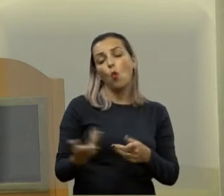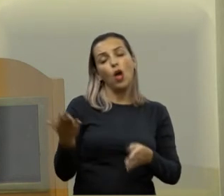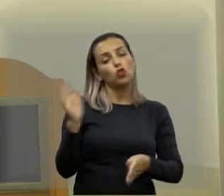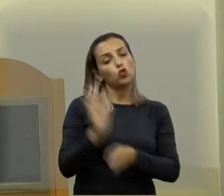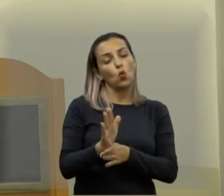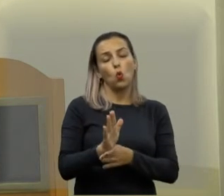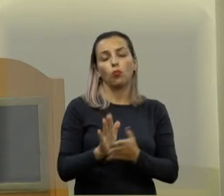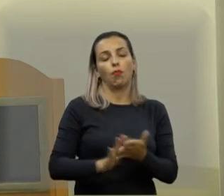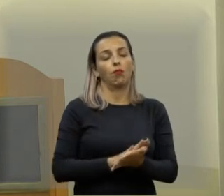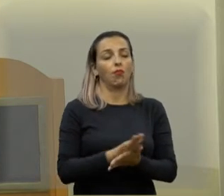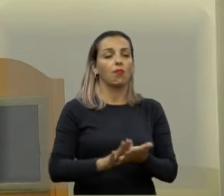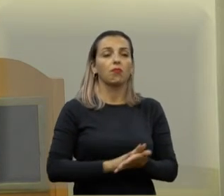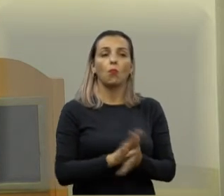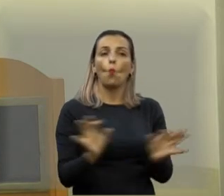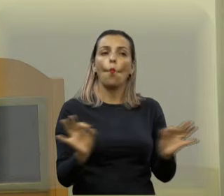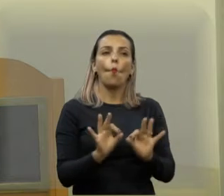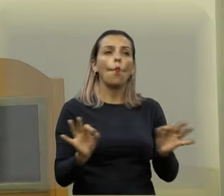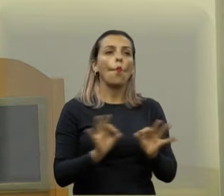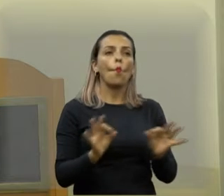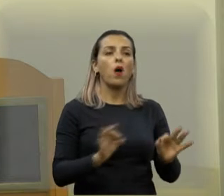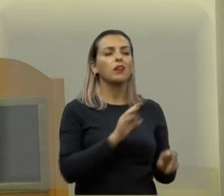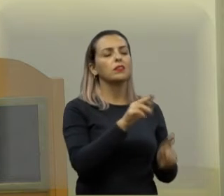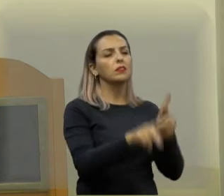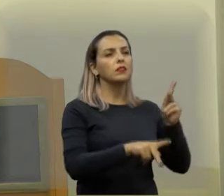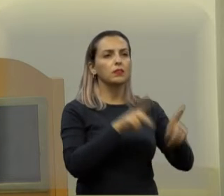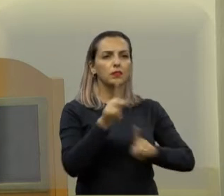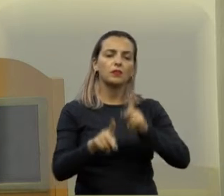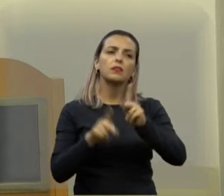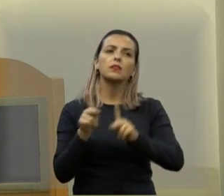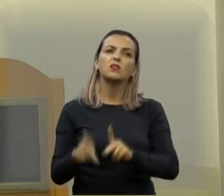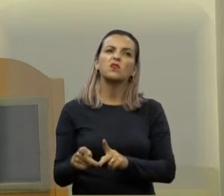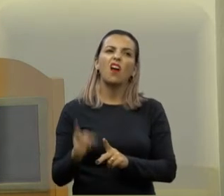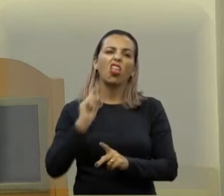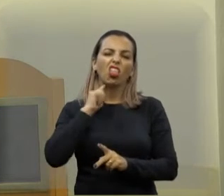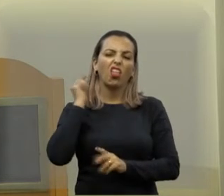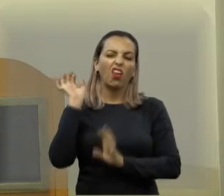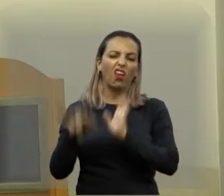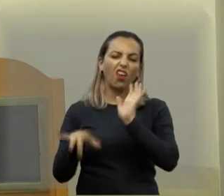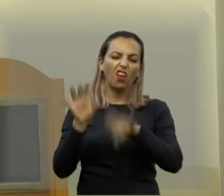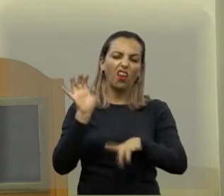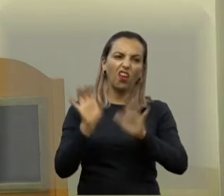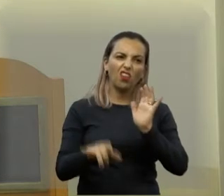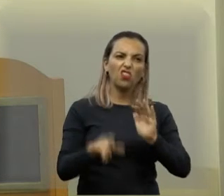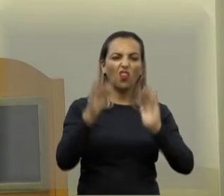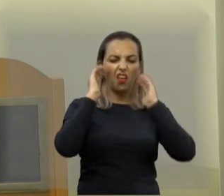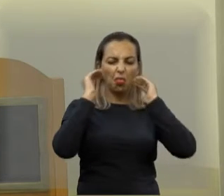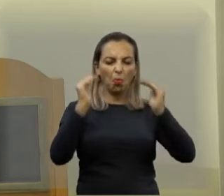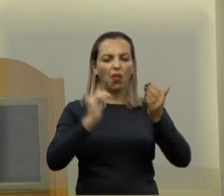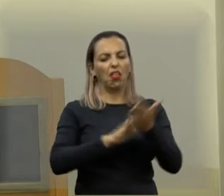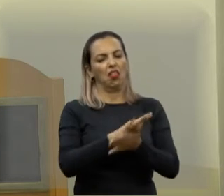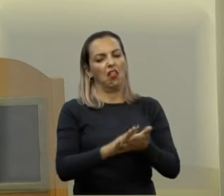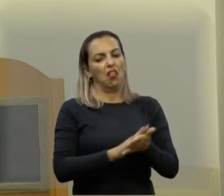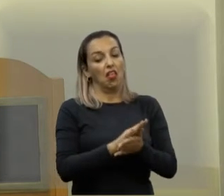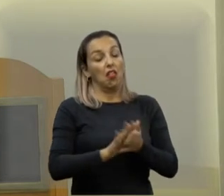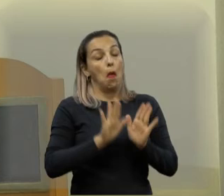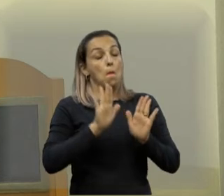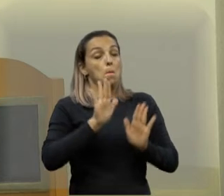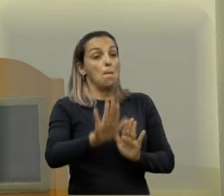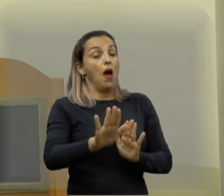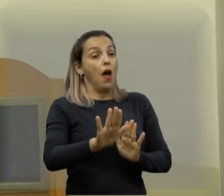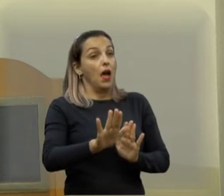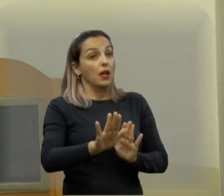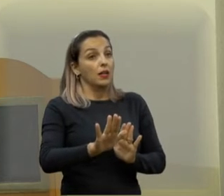colabora que o povo é joga lixo no cumprir mas o grande